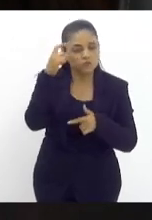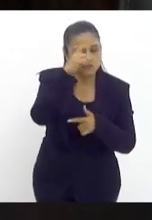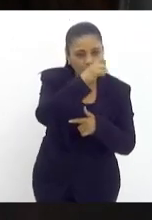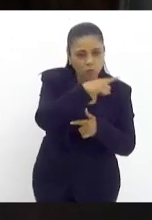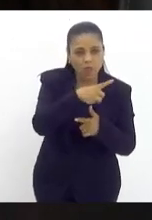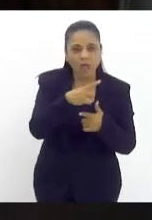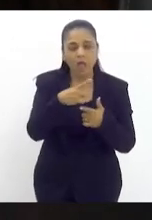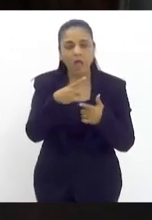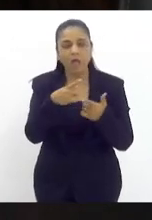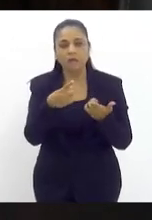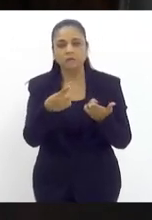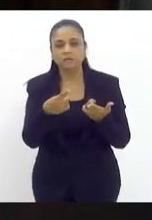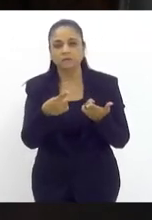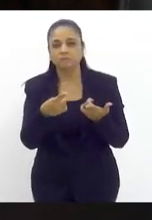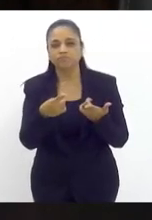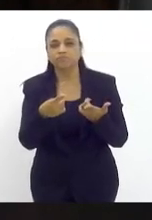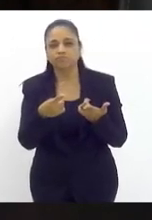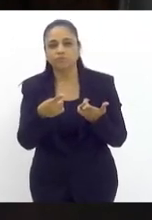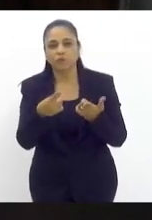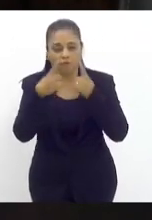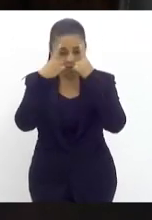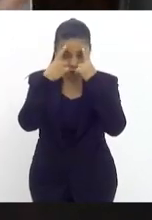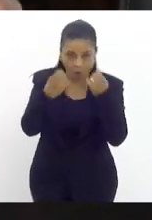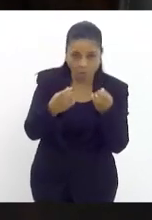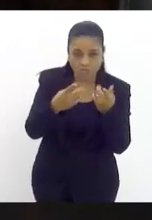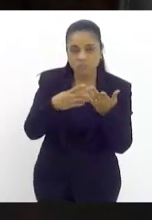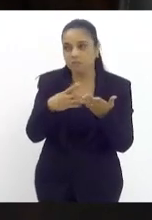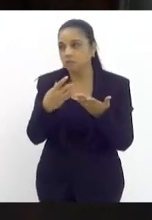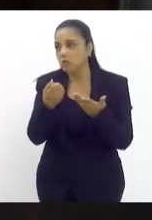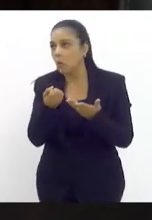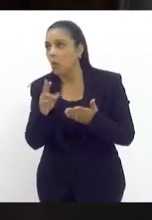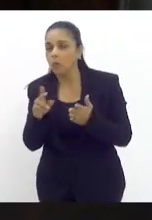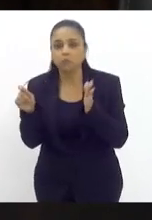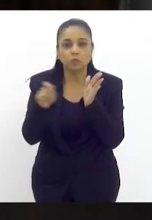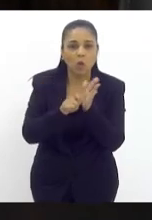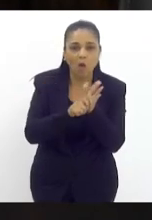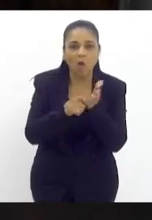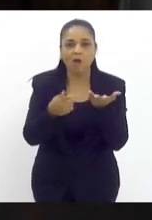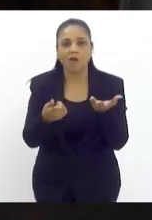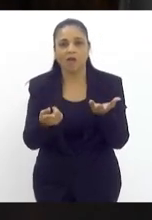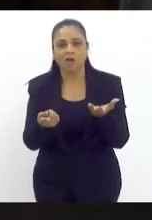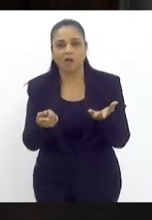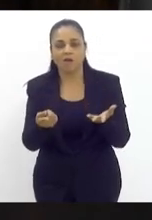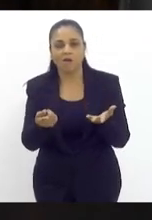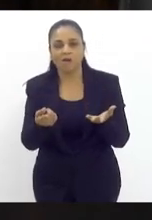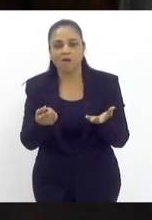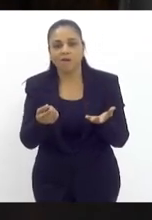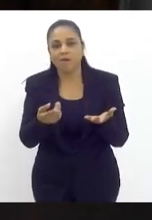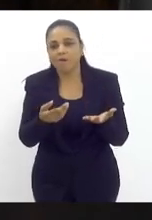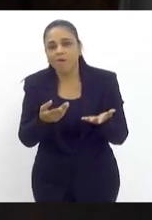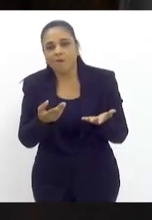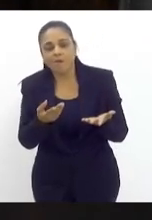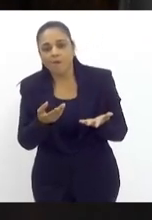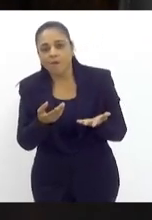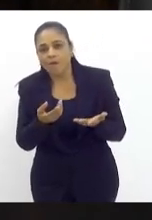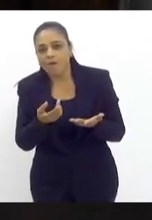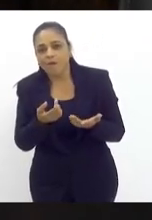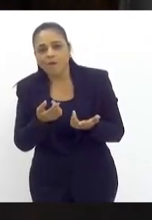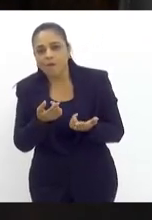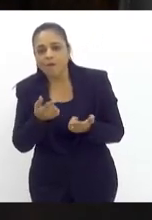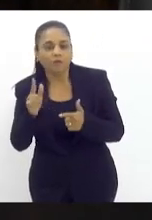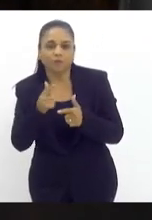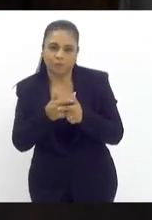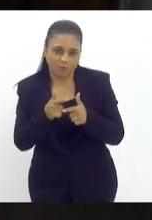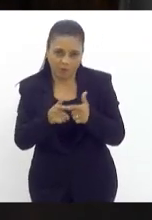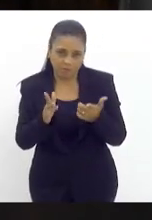muito grande, sei lá, com violência, com drogas, com, sei lá. Né? A